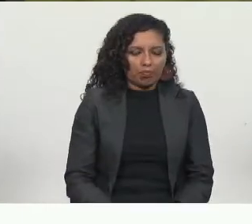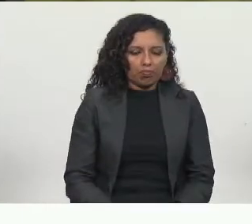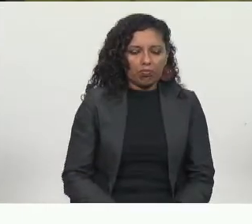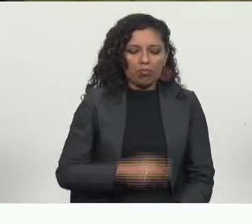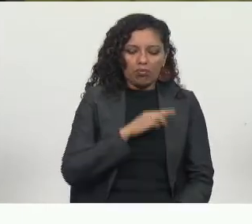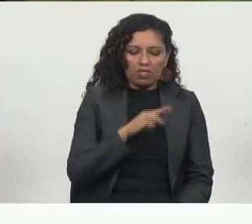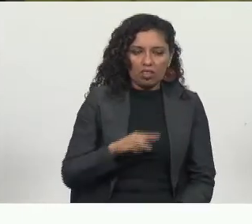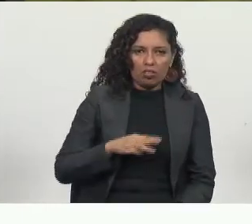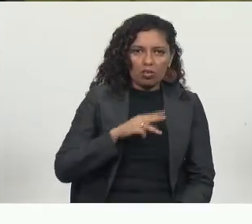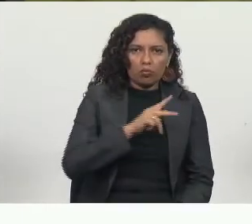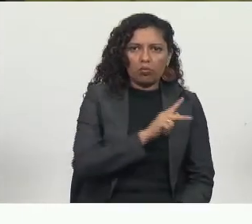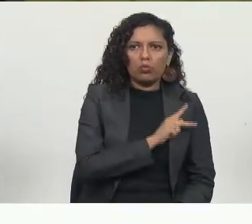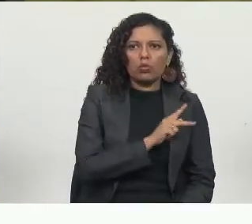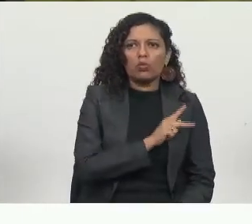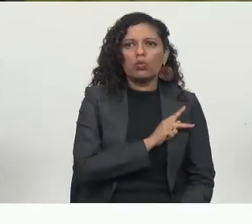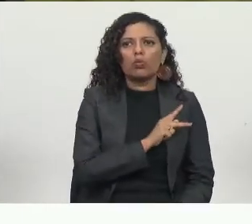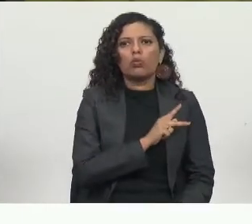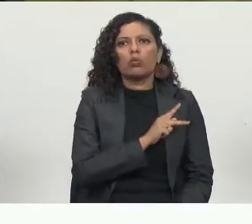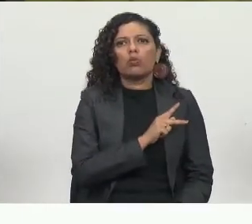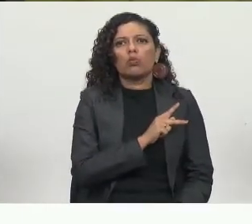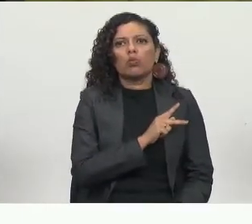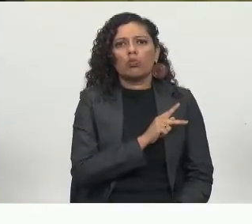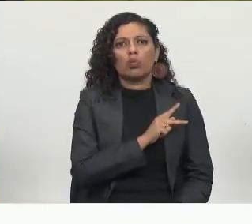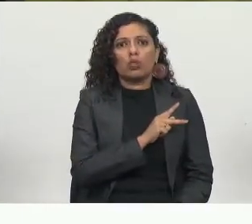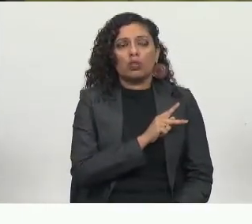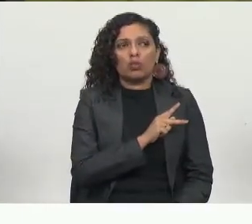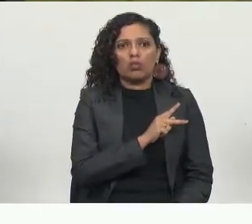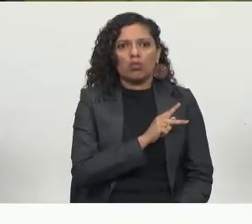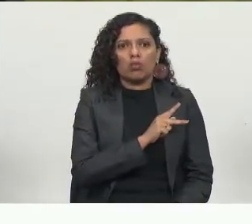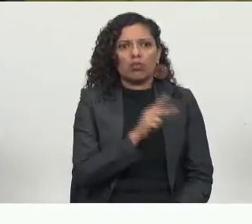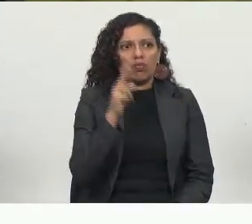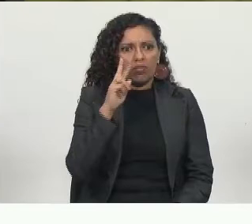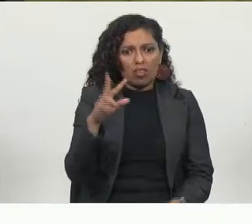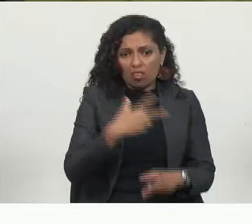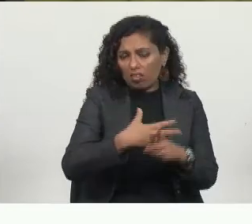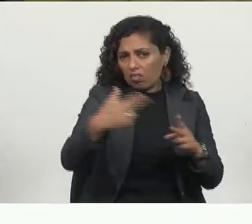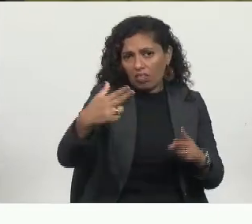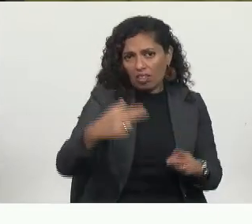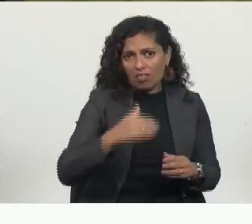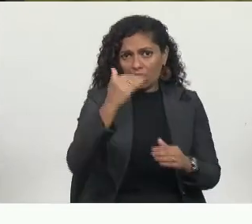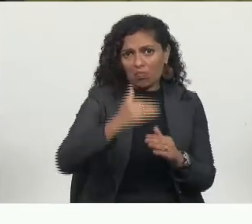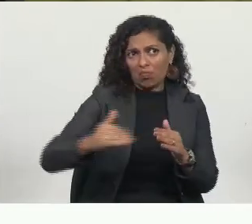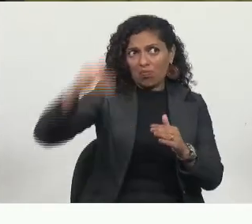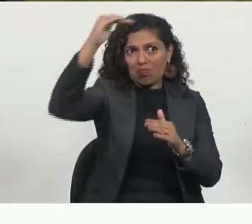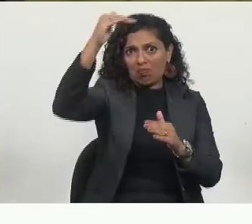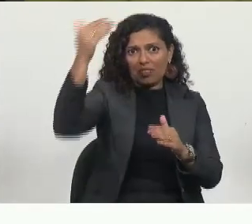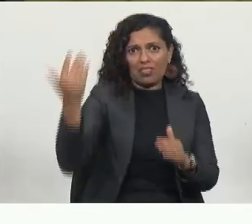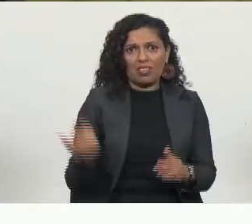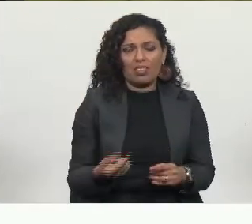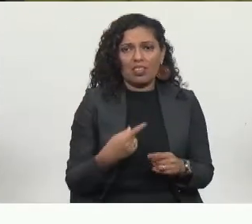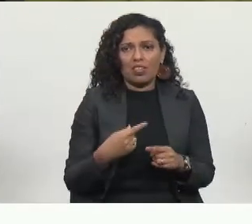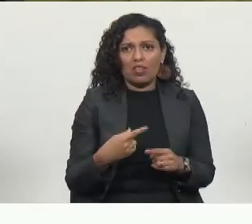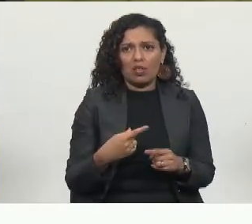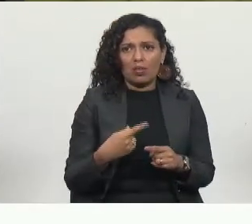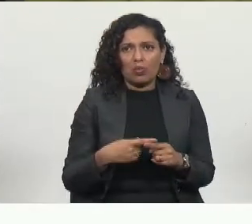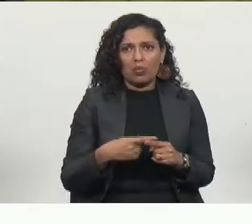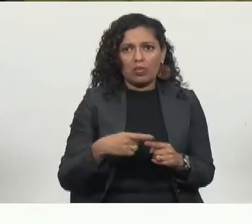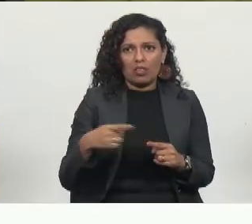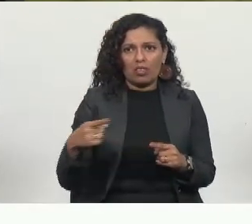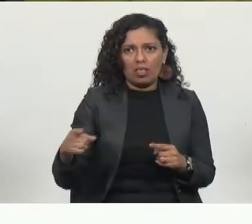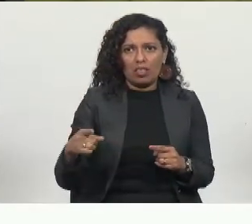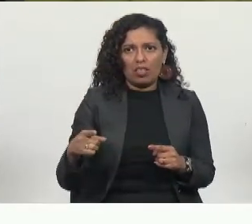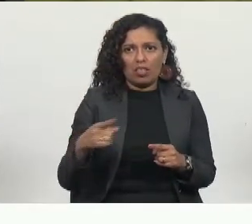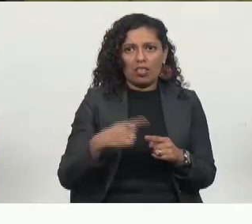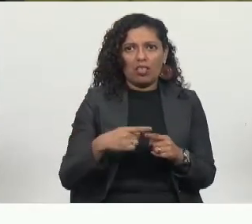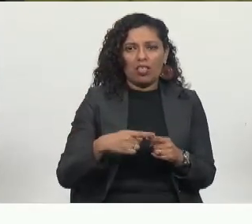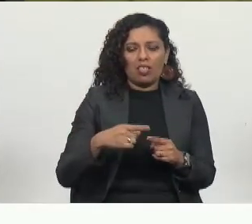instituição razoavelmente nova, ganhando força, porque se o táxi funcionasse bem, não existiria